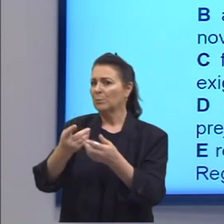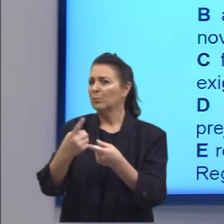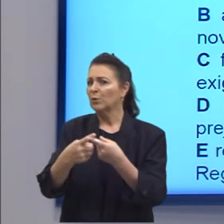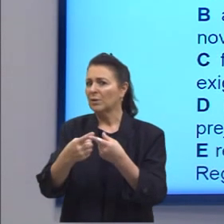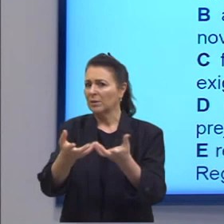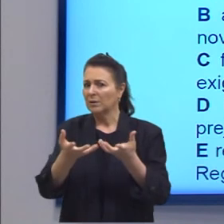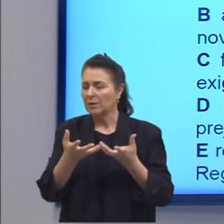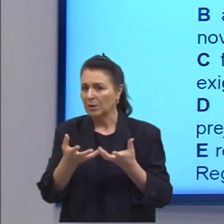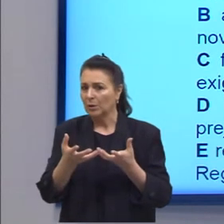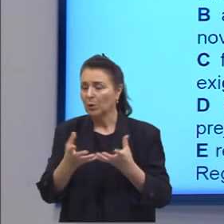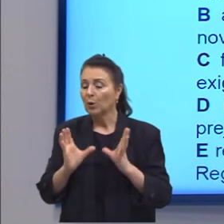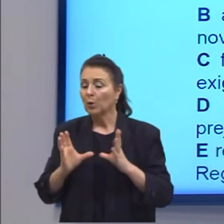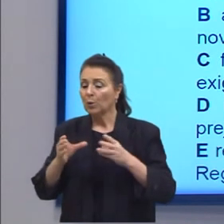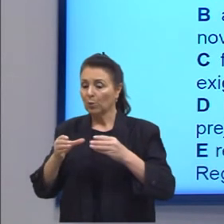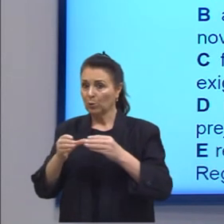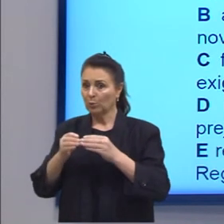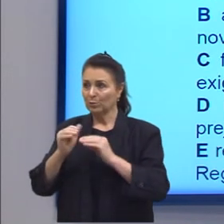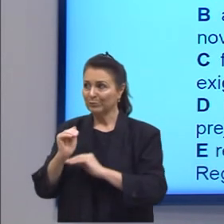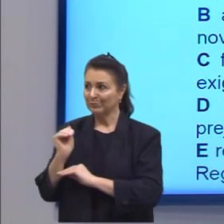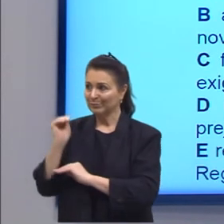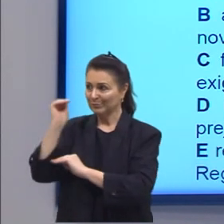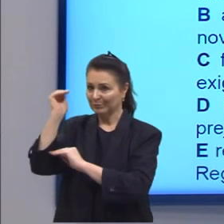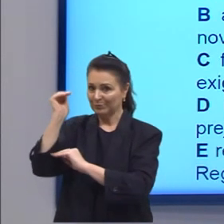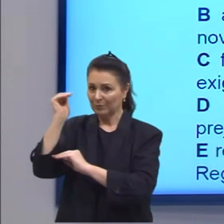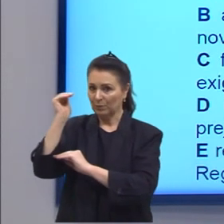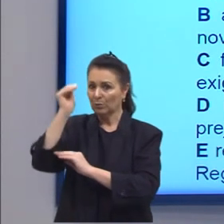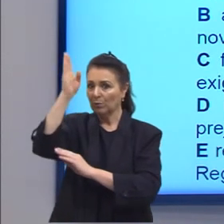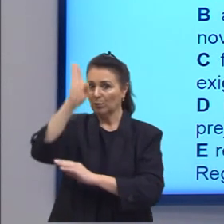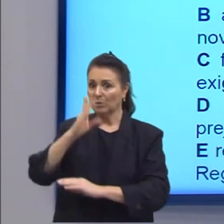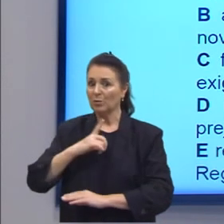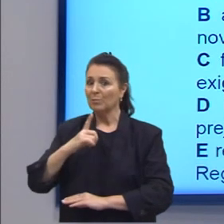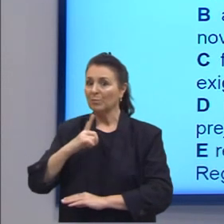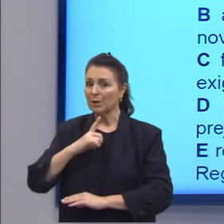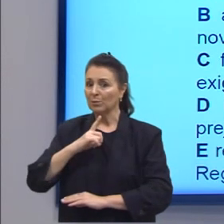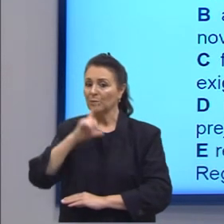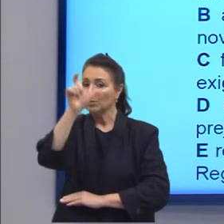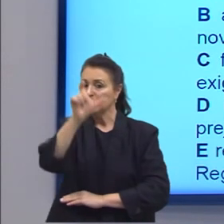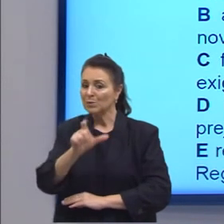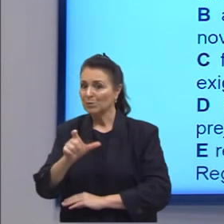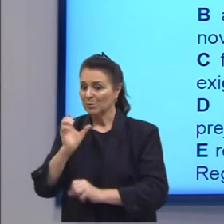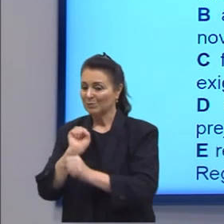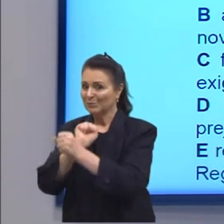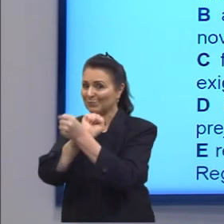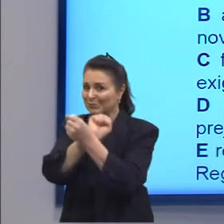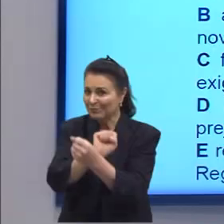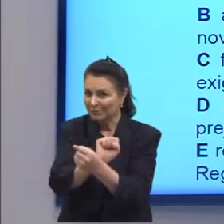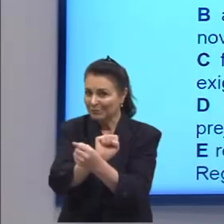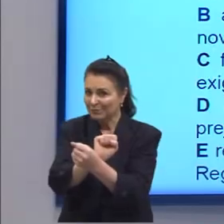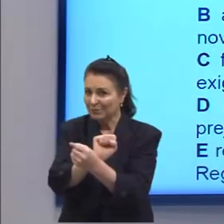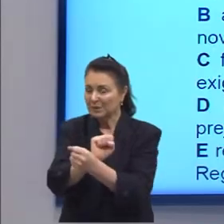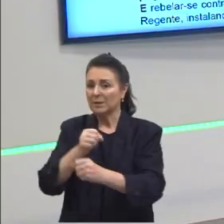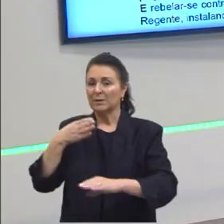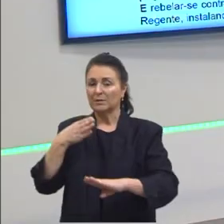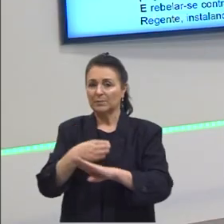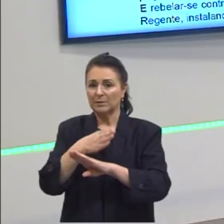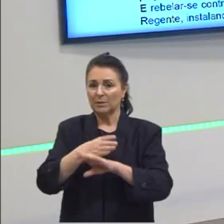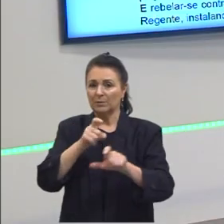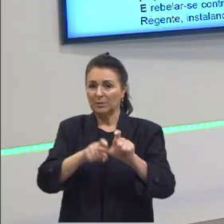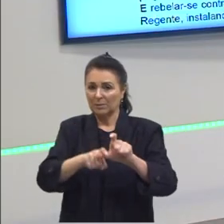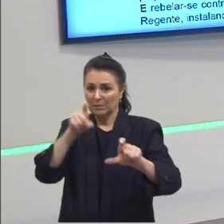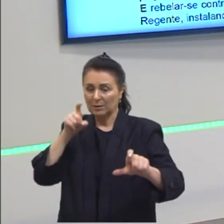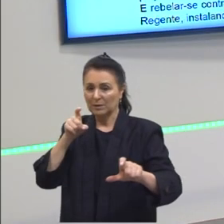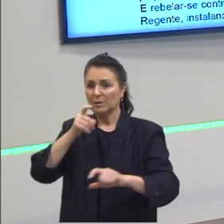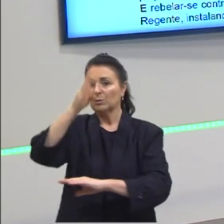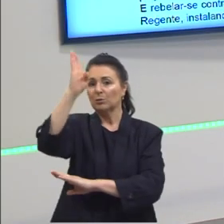elite brasileira tinha medo não tinha que os escravizados não fazer e eles participam na independência